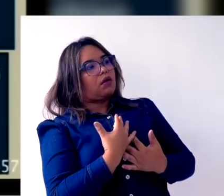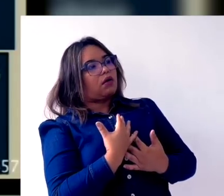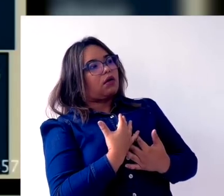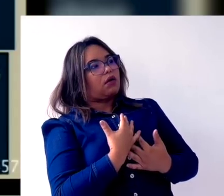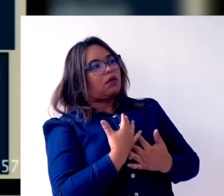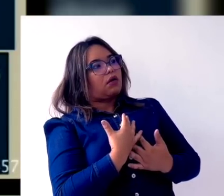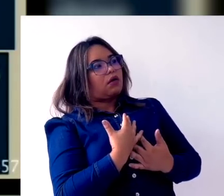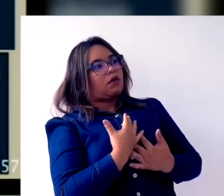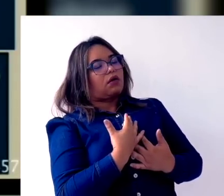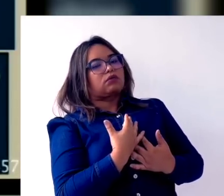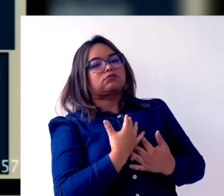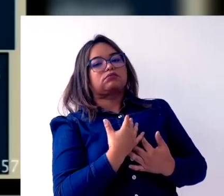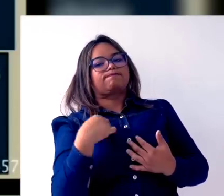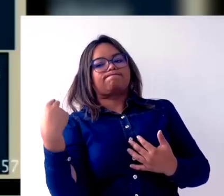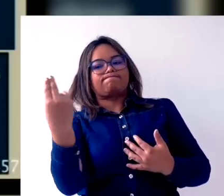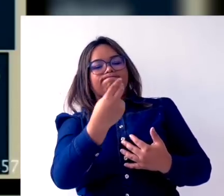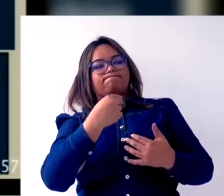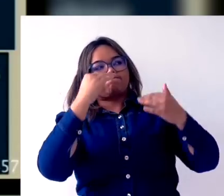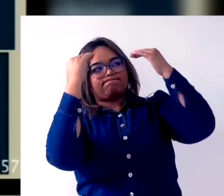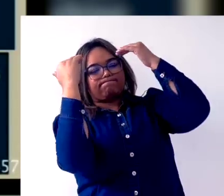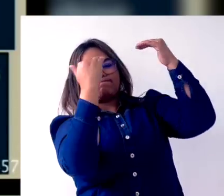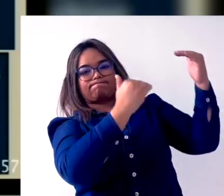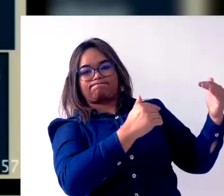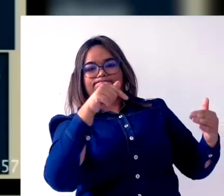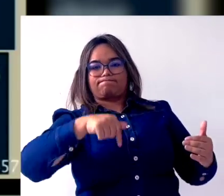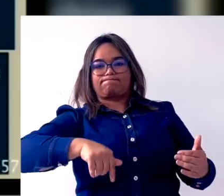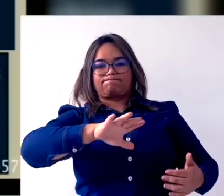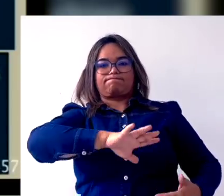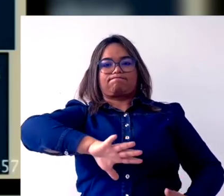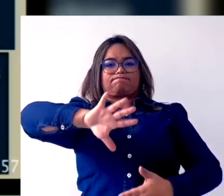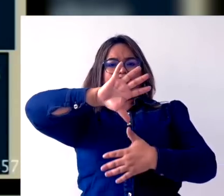em ação. Aqui na América, aqui